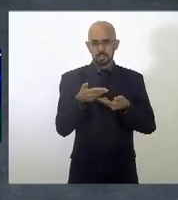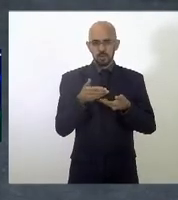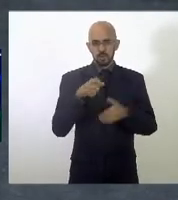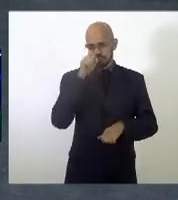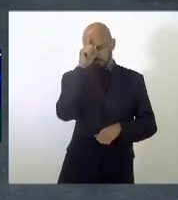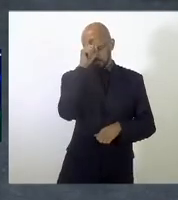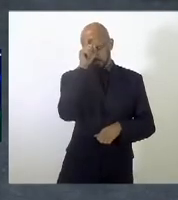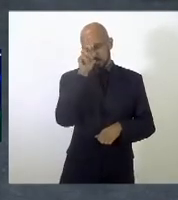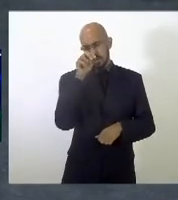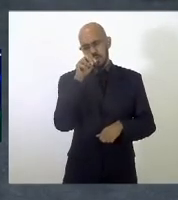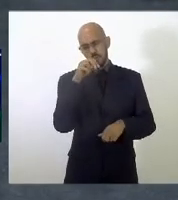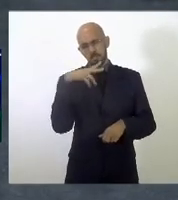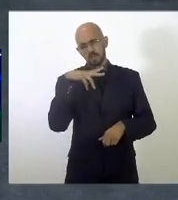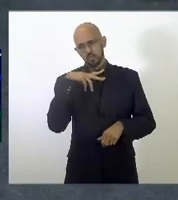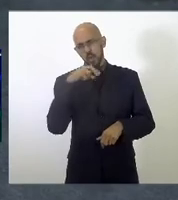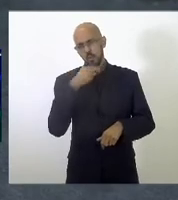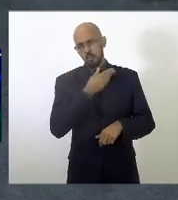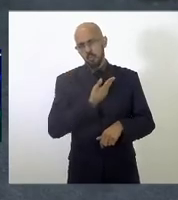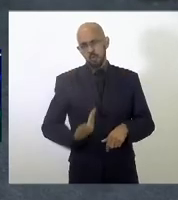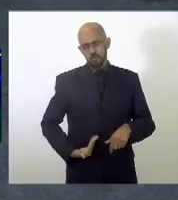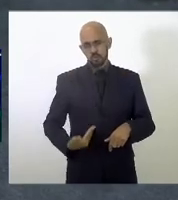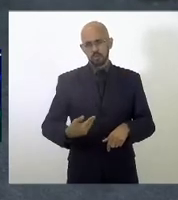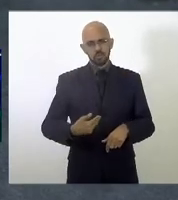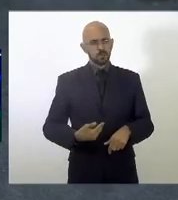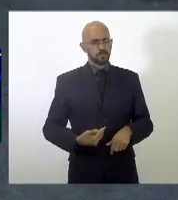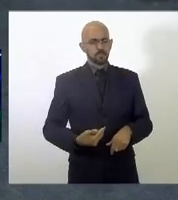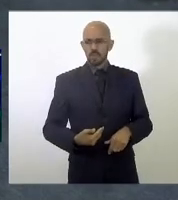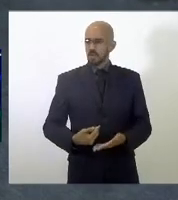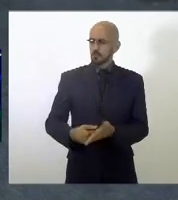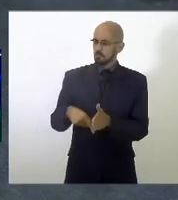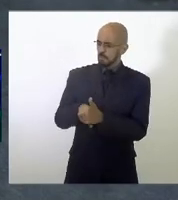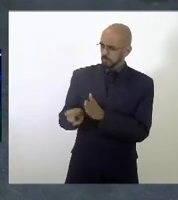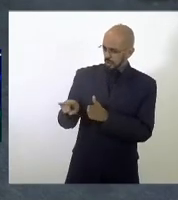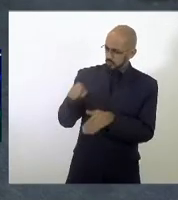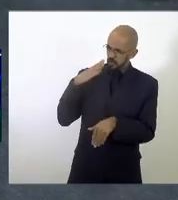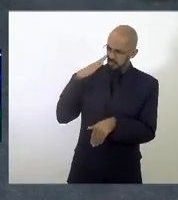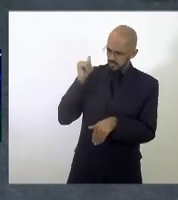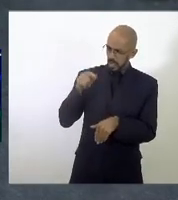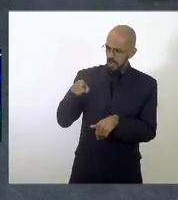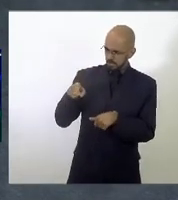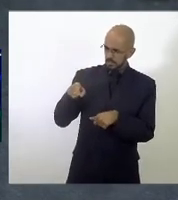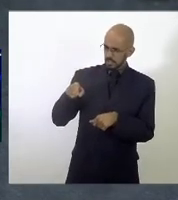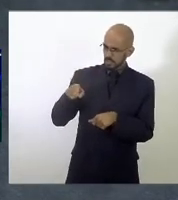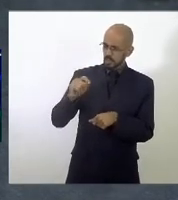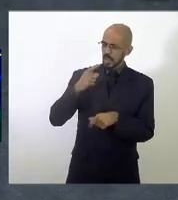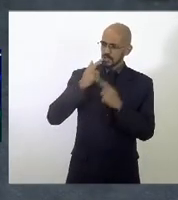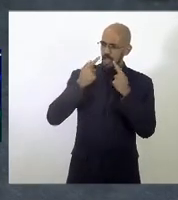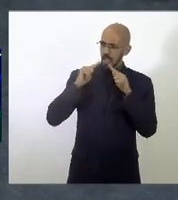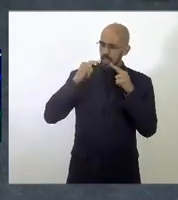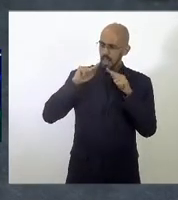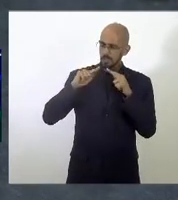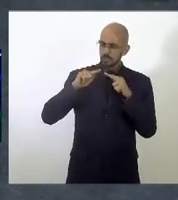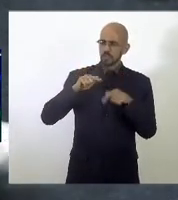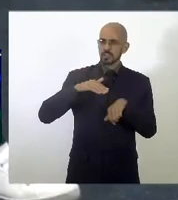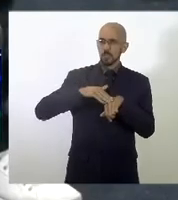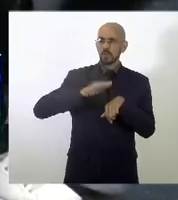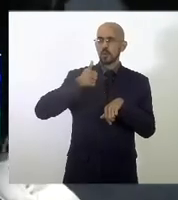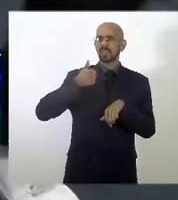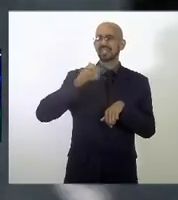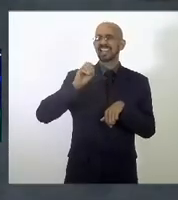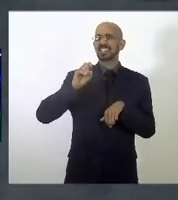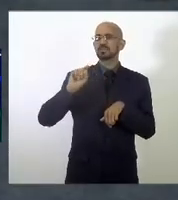seja privado. Vossa Excelência sabia que as reclamações contra planos de saúde aumentaram em mais de 10.000% em